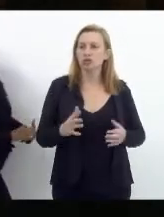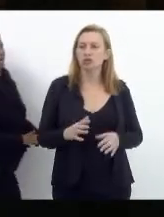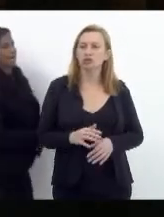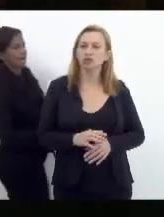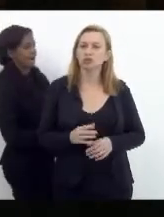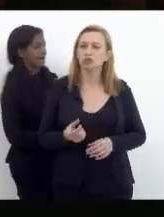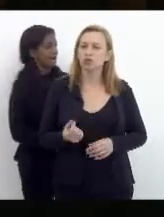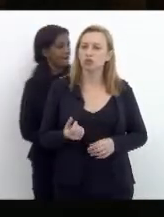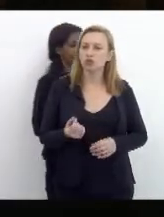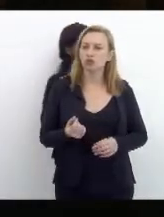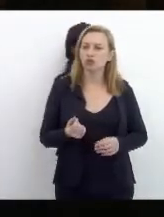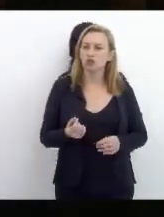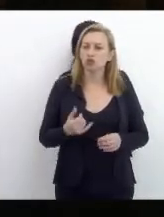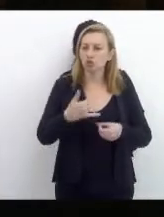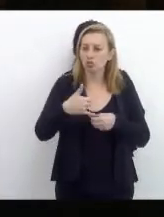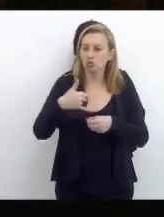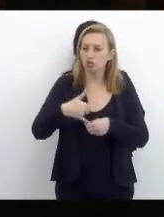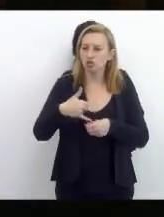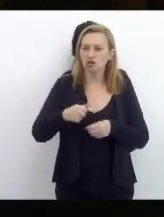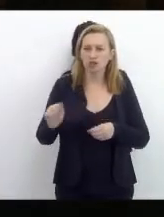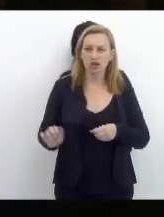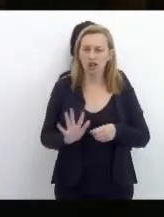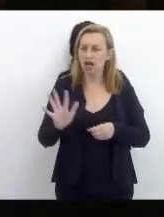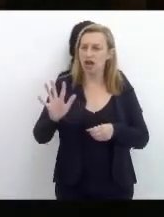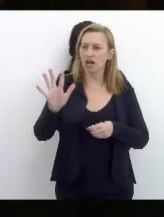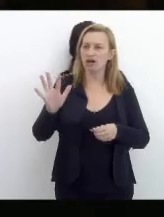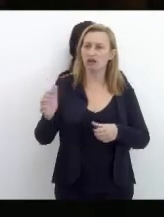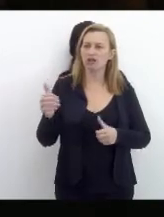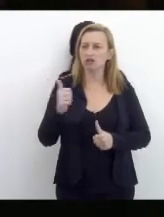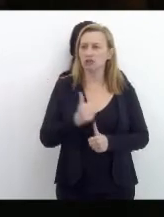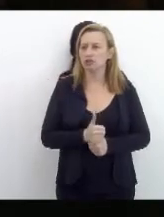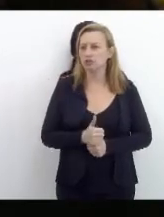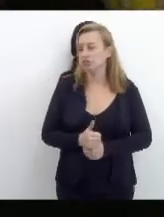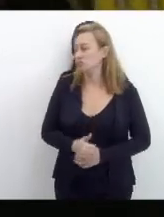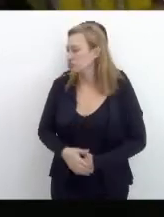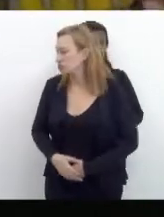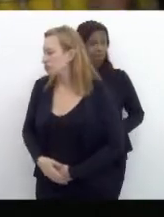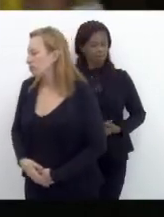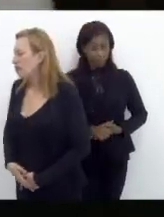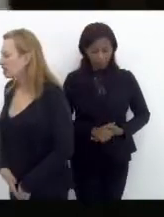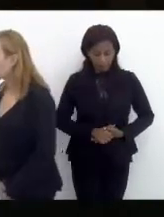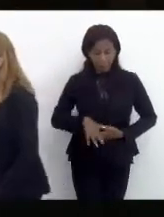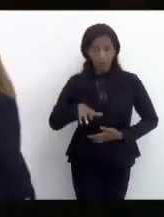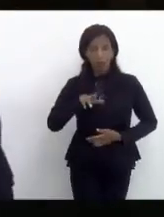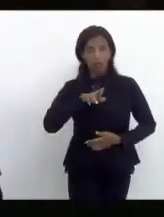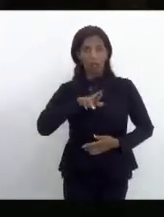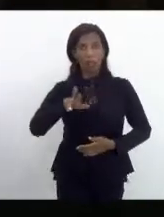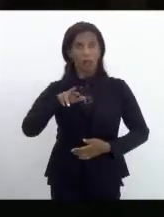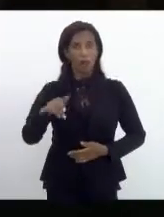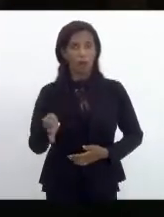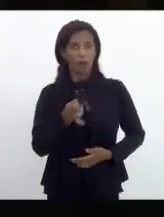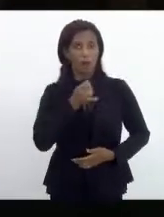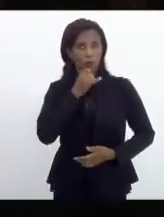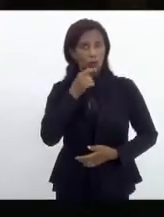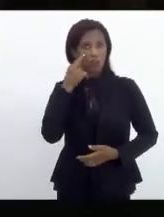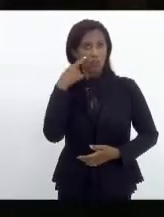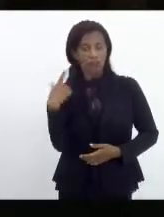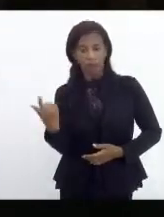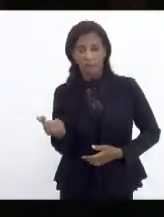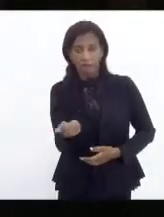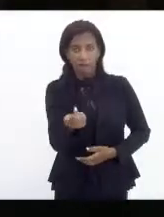altos custos de combustíveis e encarecimento dos fretes. Não é à toa que a gente vê hoje o preço da